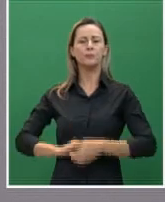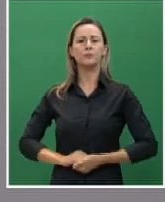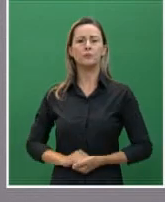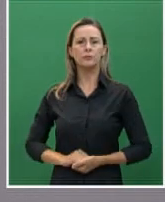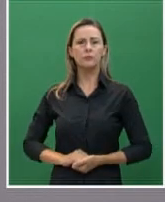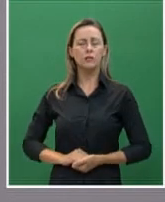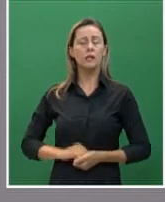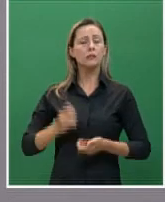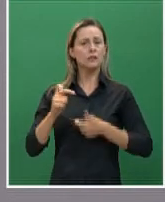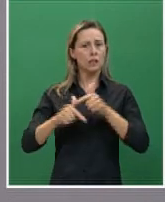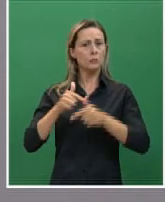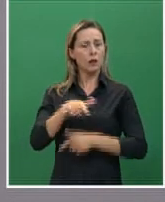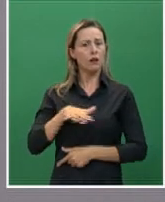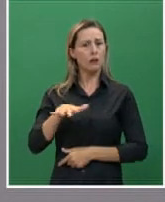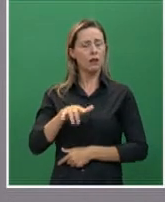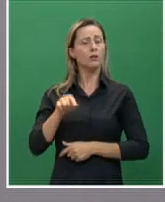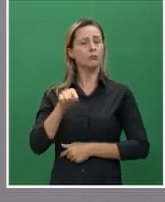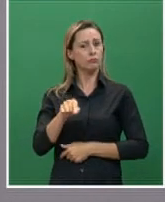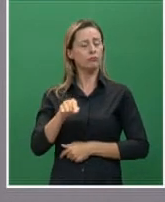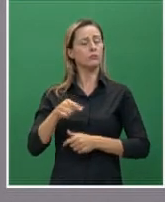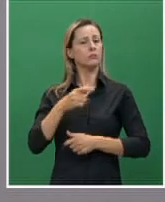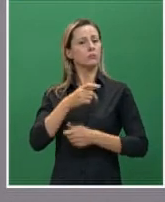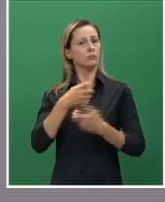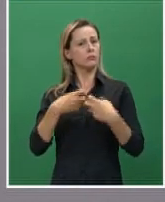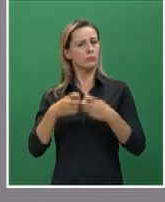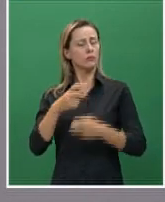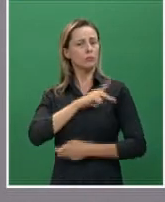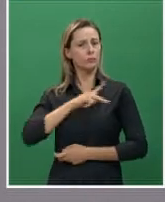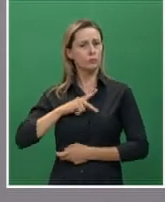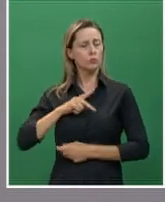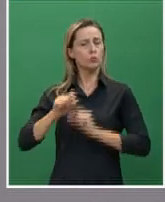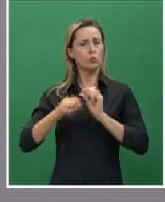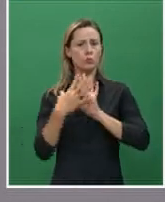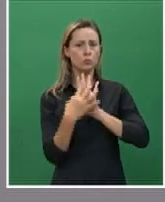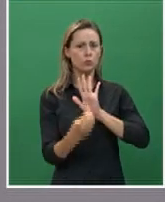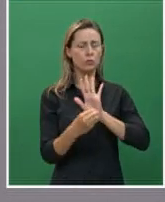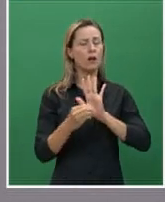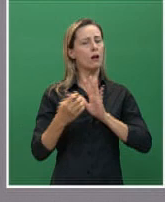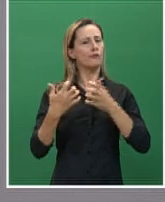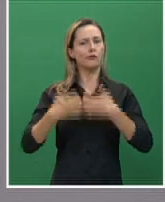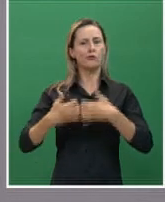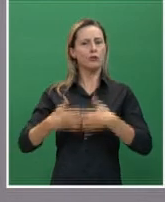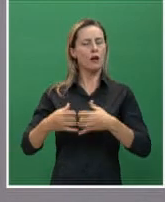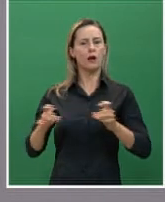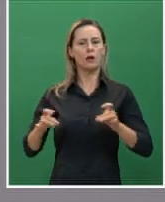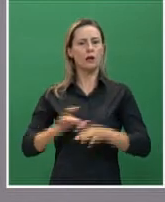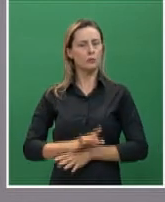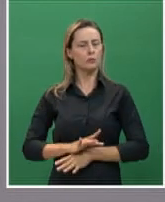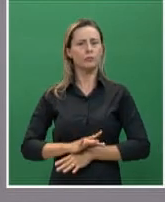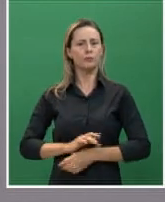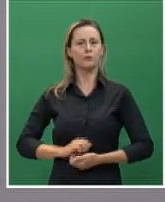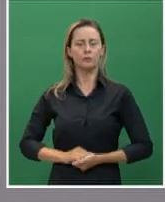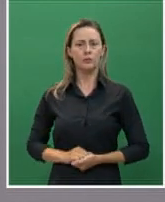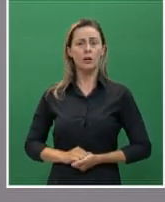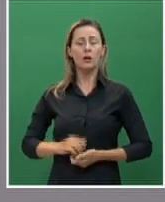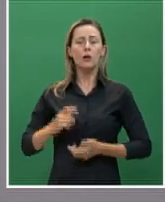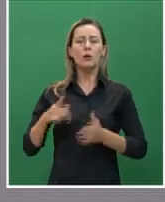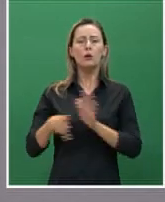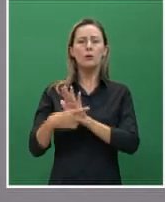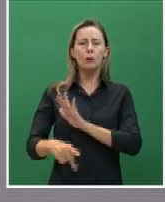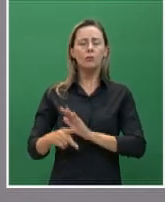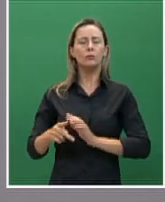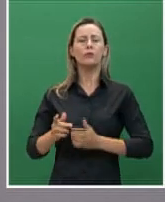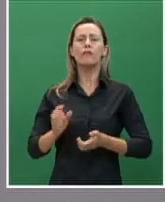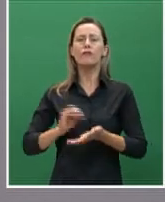do serviço é para poder fazer com que em pagar o preço nós temos um modelo que não funciona mais o modelo transporte coletivo da cidade não